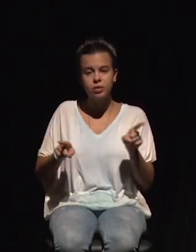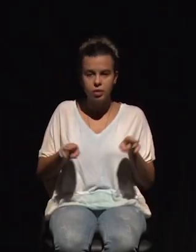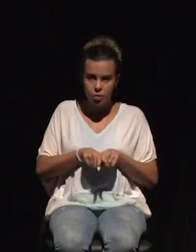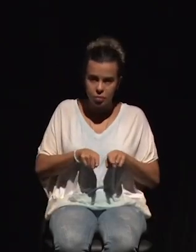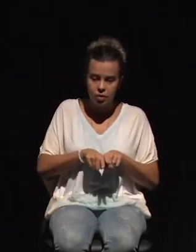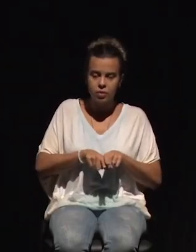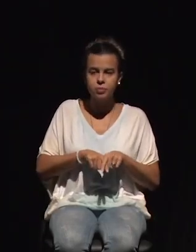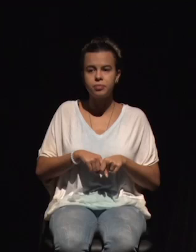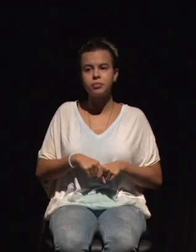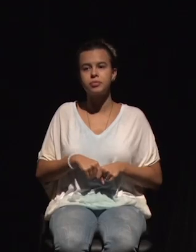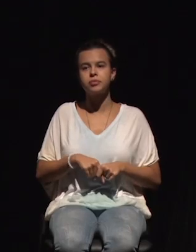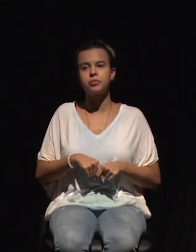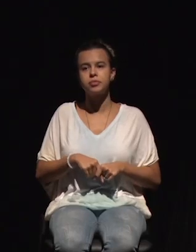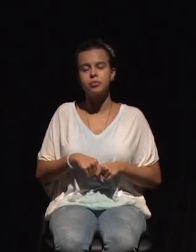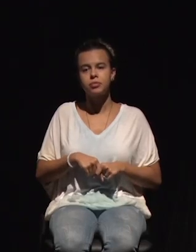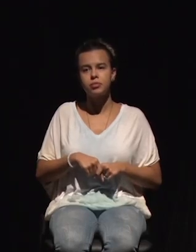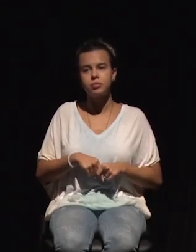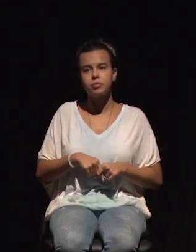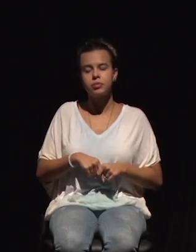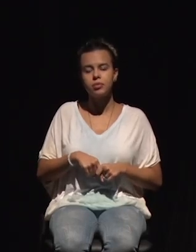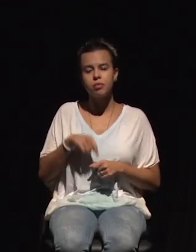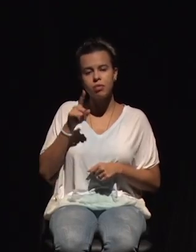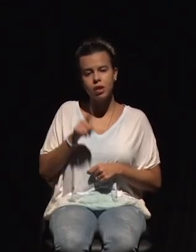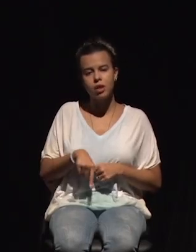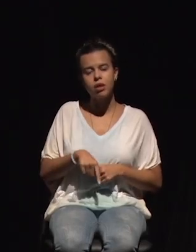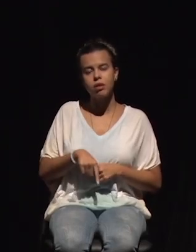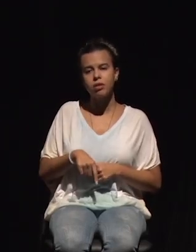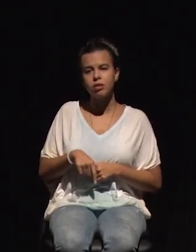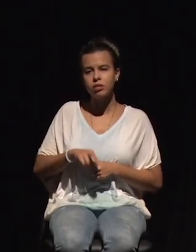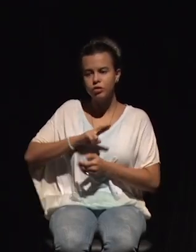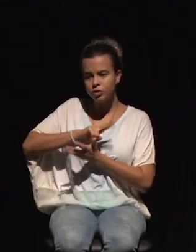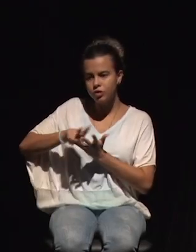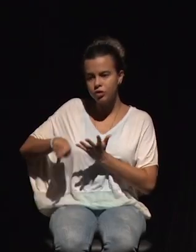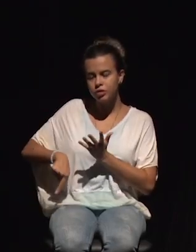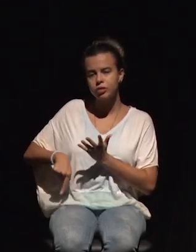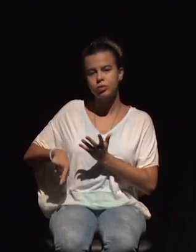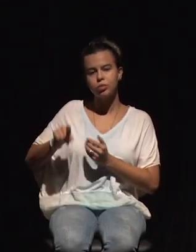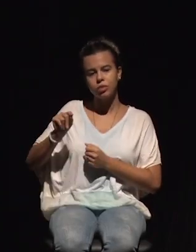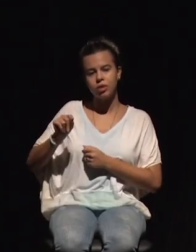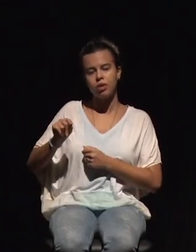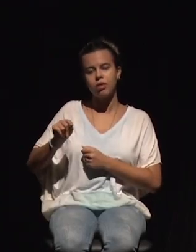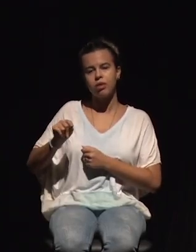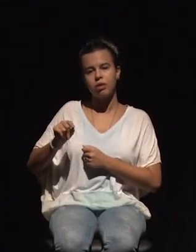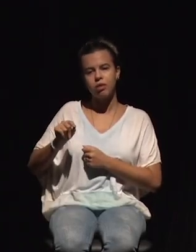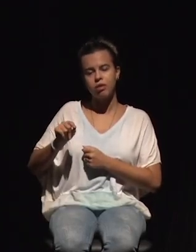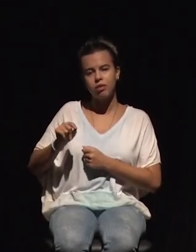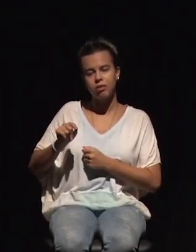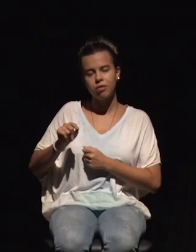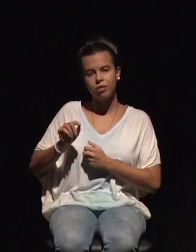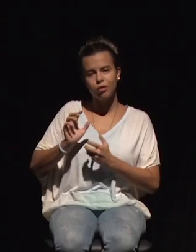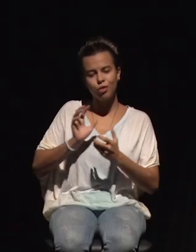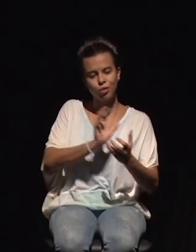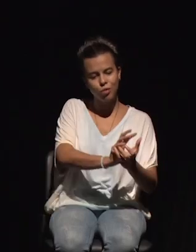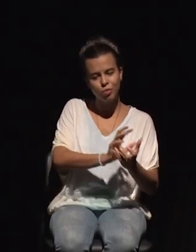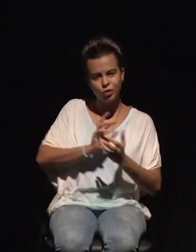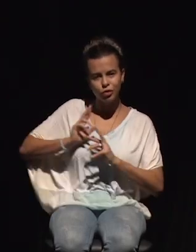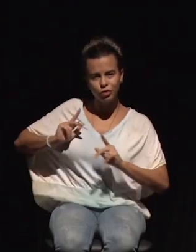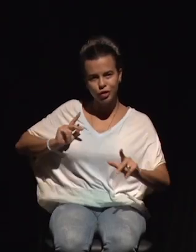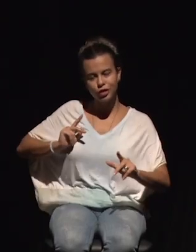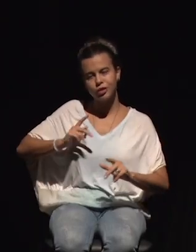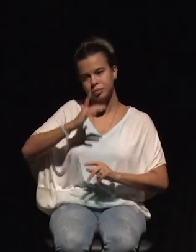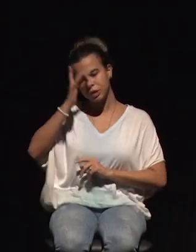é pretendia ser uma pluralidade em ter espécies então a gente não vai